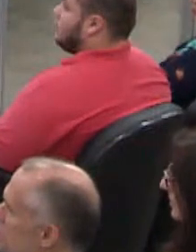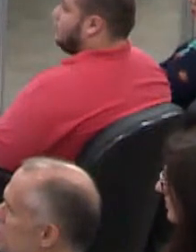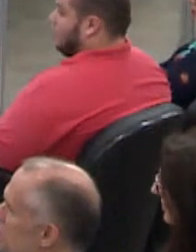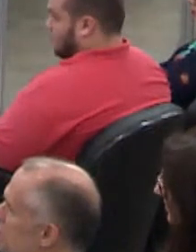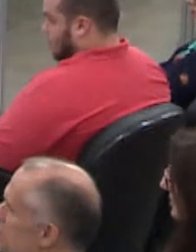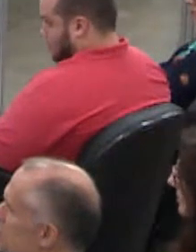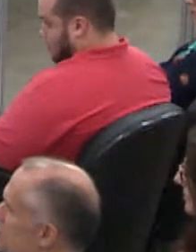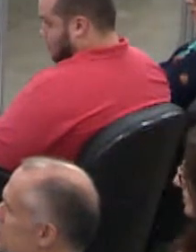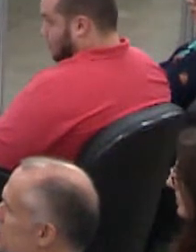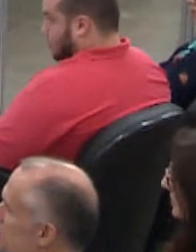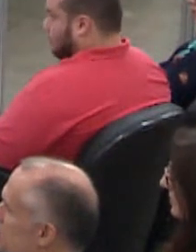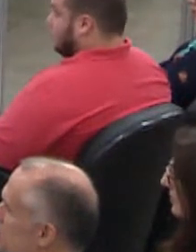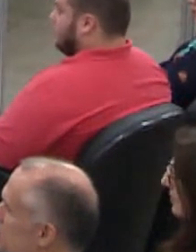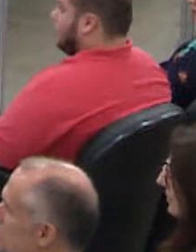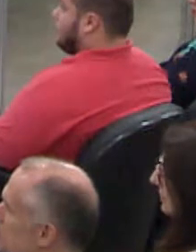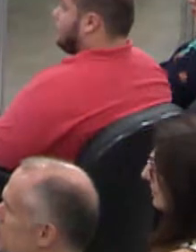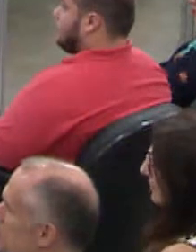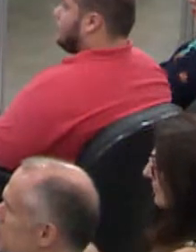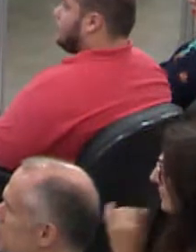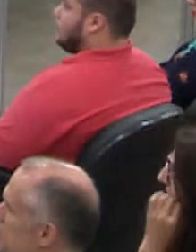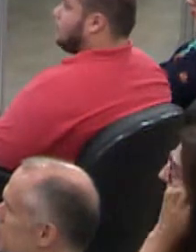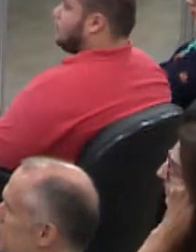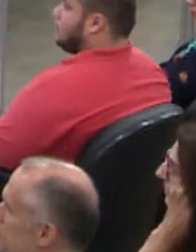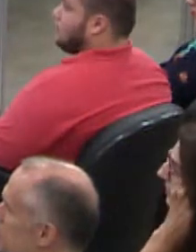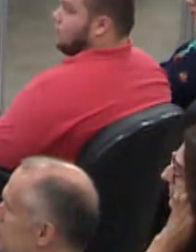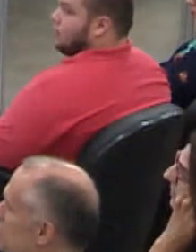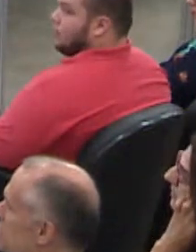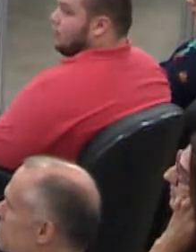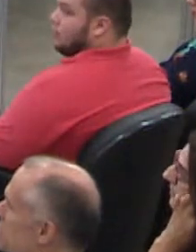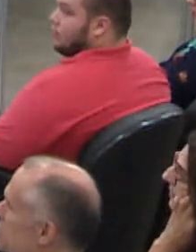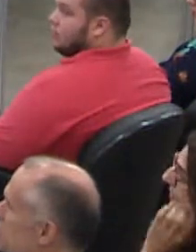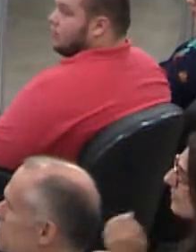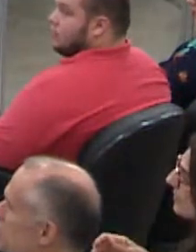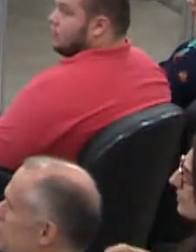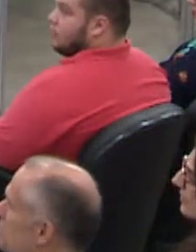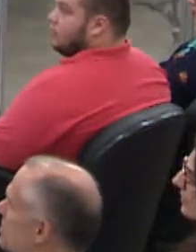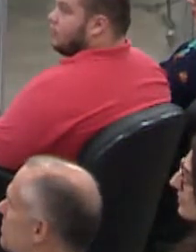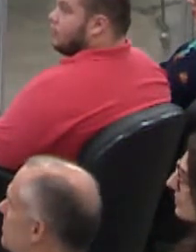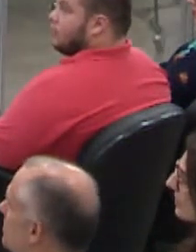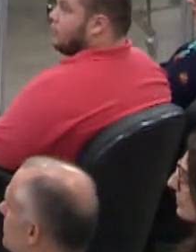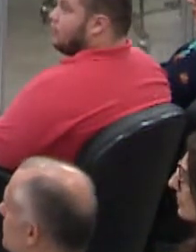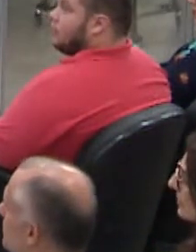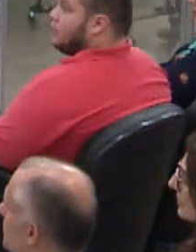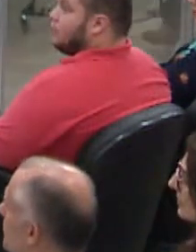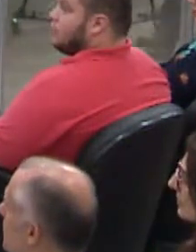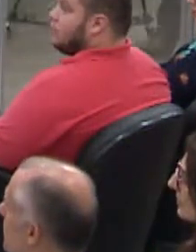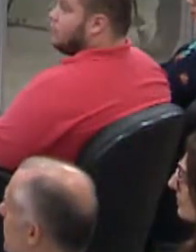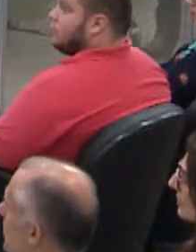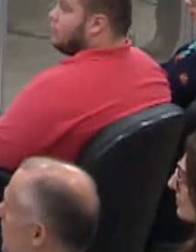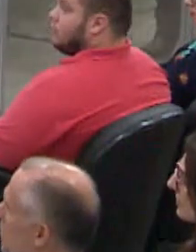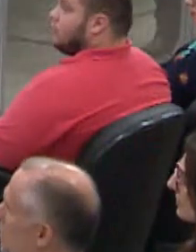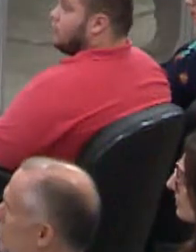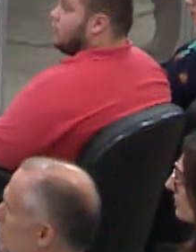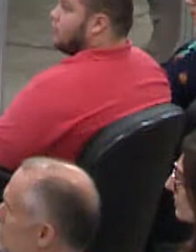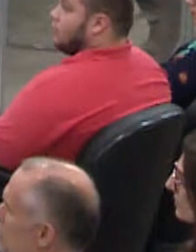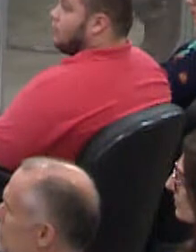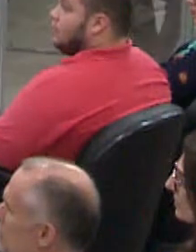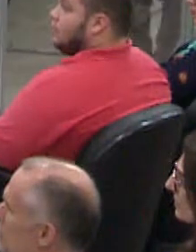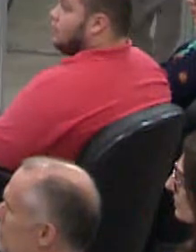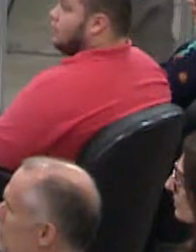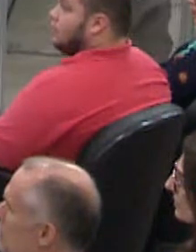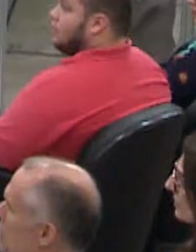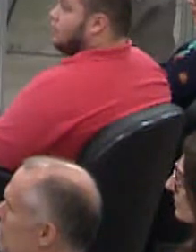à Bíblia Sagrada. Boa noite a todos. Senhor presidente, em seu nome eu cumprimento todos os nossos